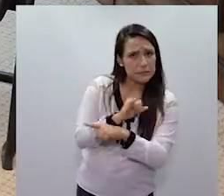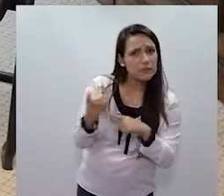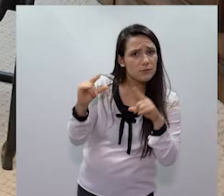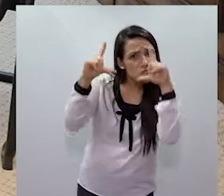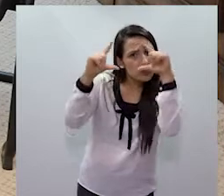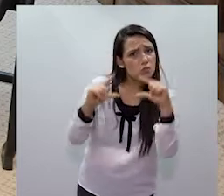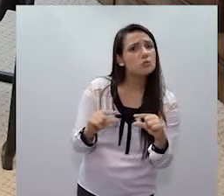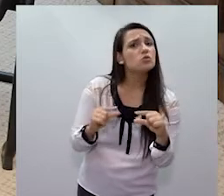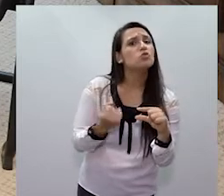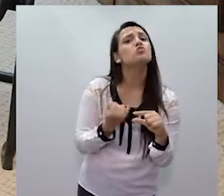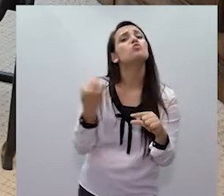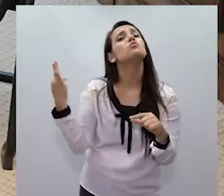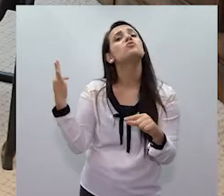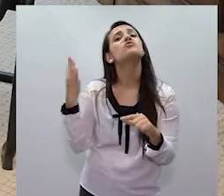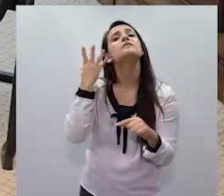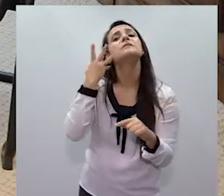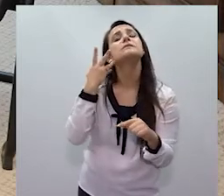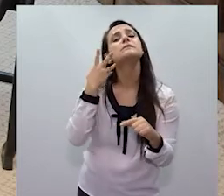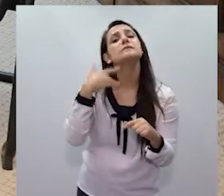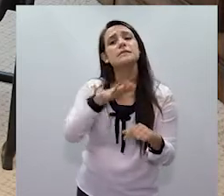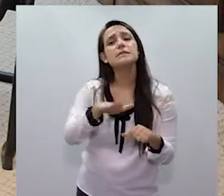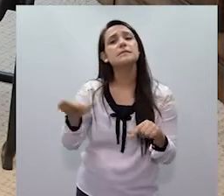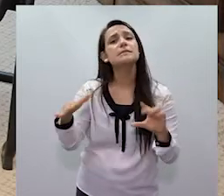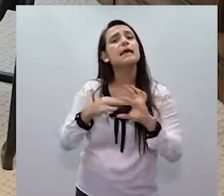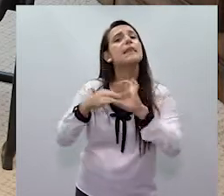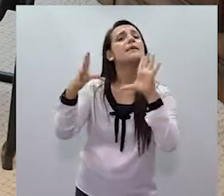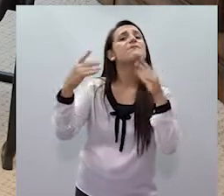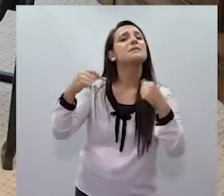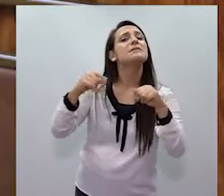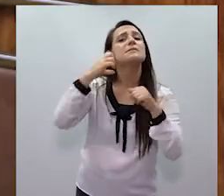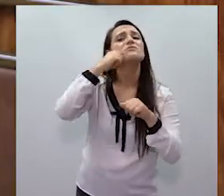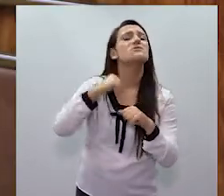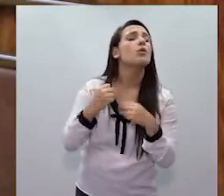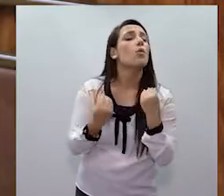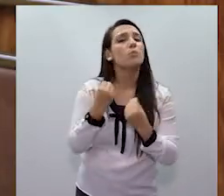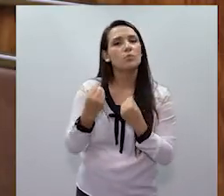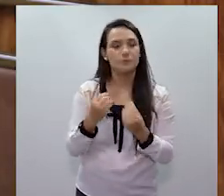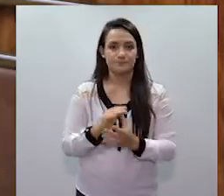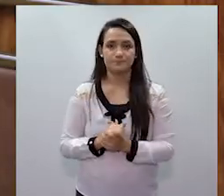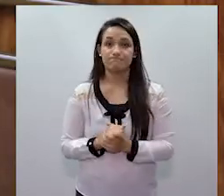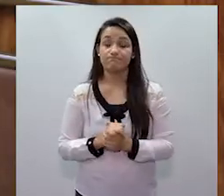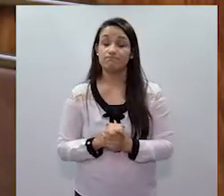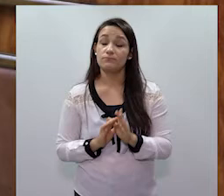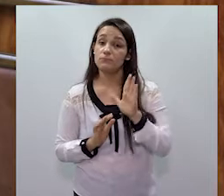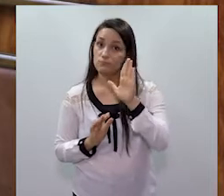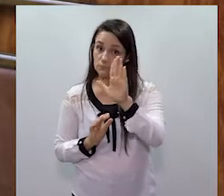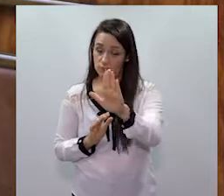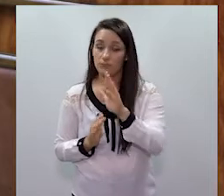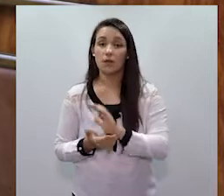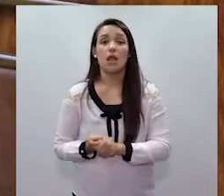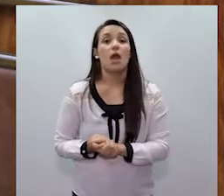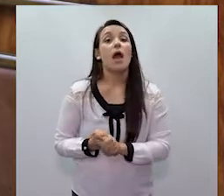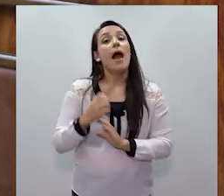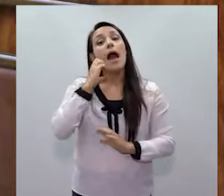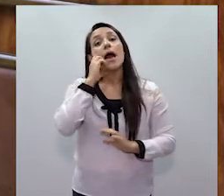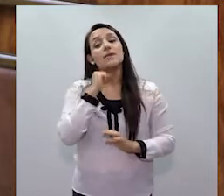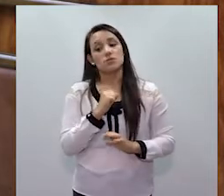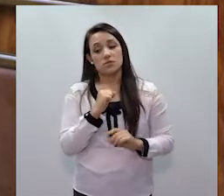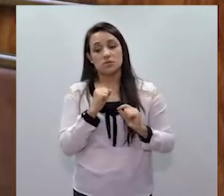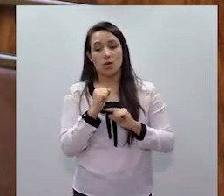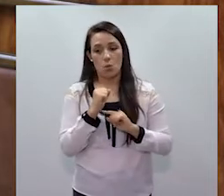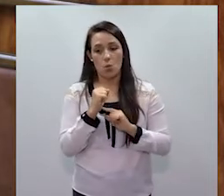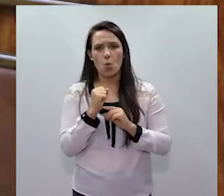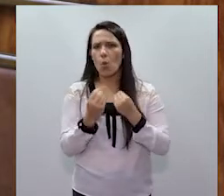para que isso seja feito e as pessoas se encontrem aí nesse caminho? Para melhorar as nossas adoções, tanto